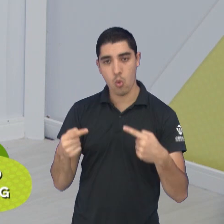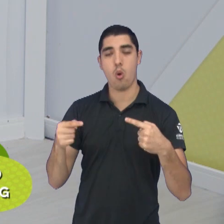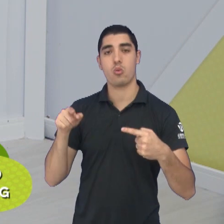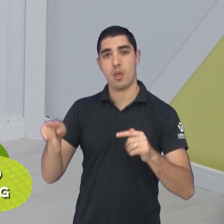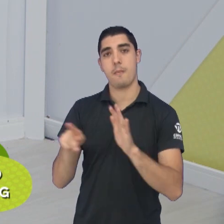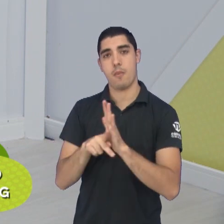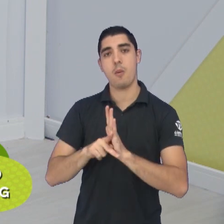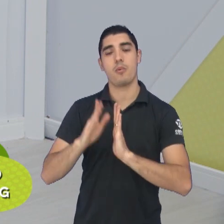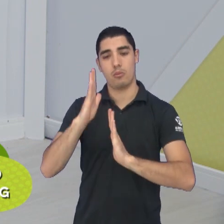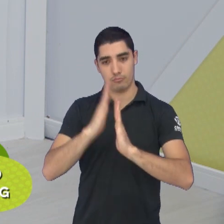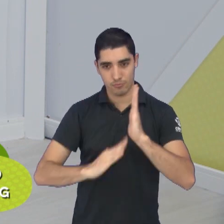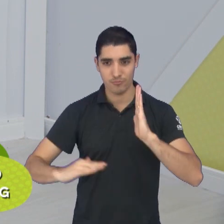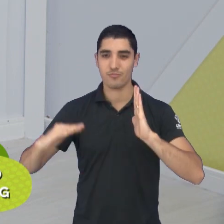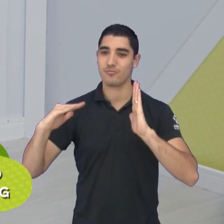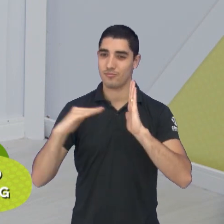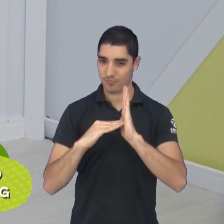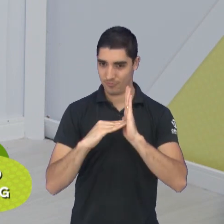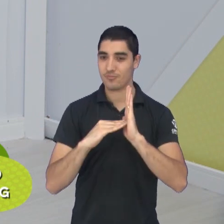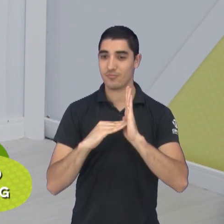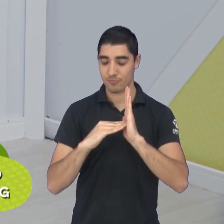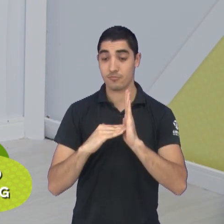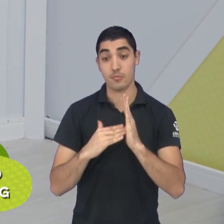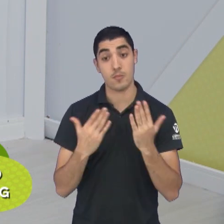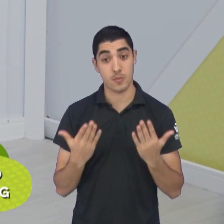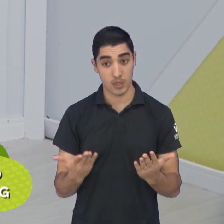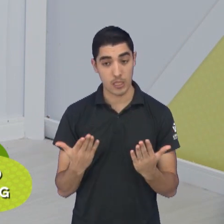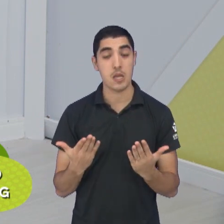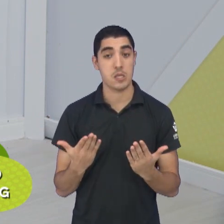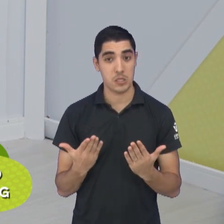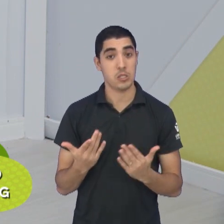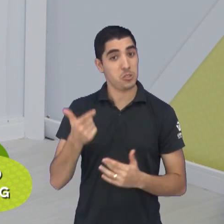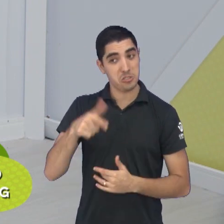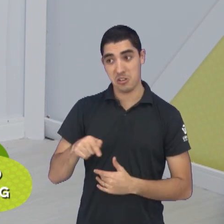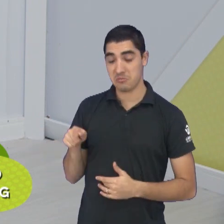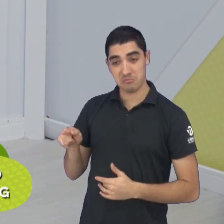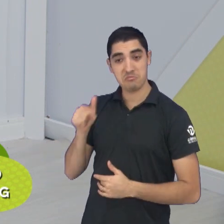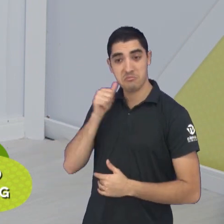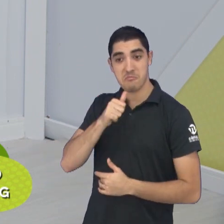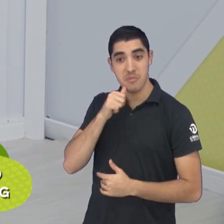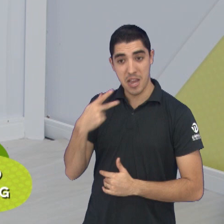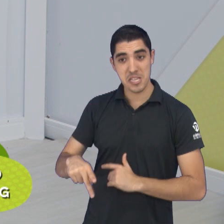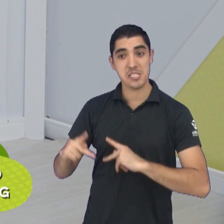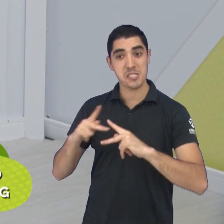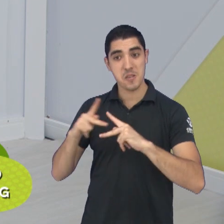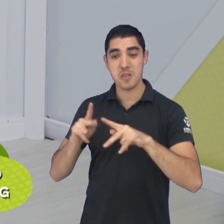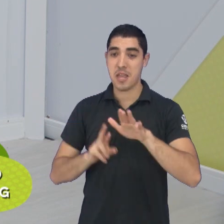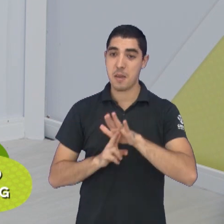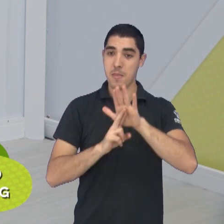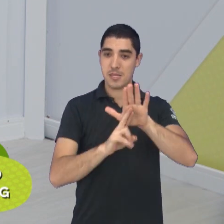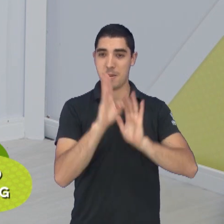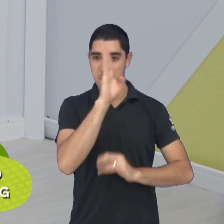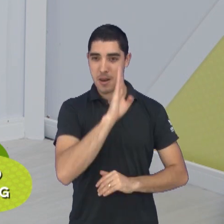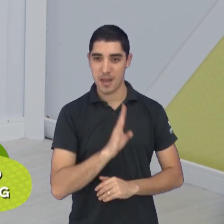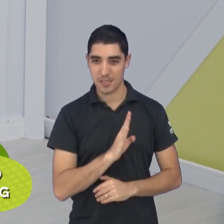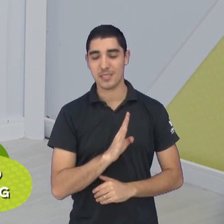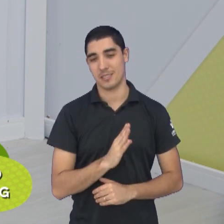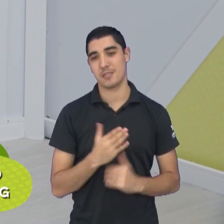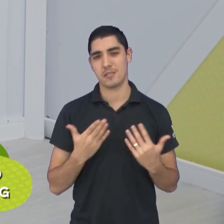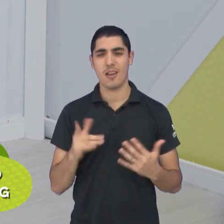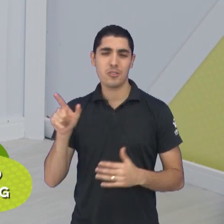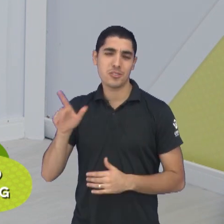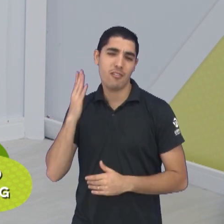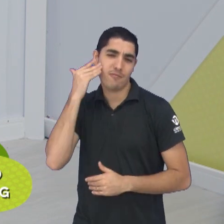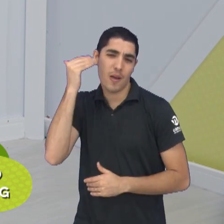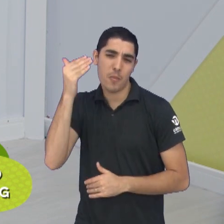vice-líderes gerais da competição, a Nova Zelândia. Mais uma atleta de São José despontando em seleção brasileira, apesar que ela já é figurinha carimbada na